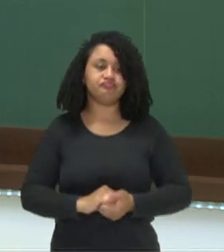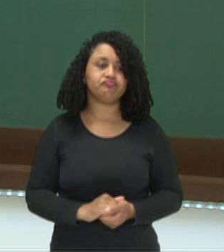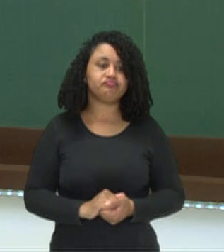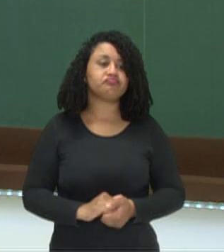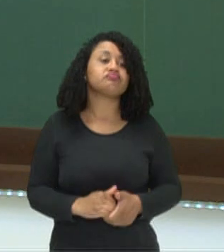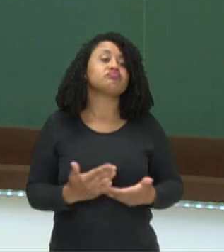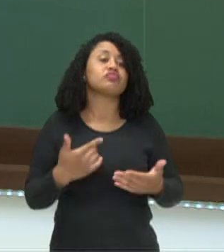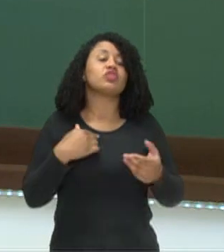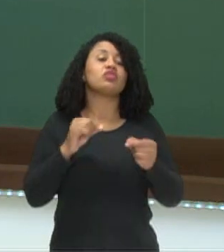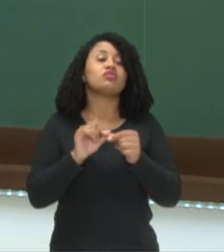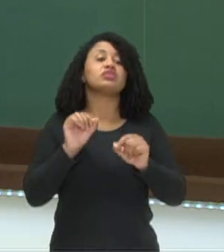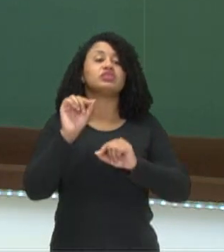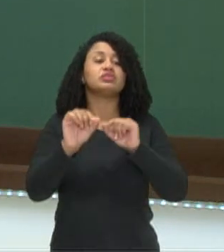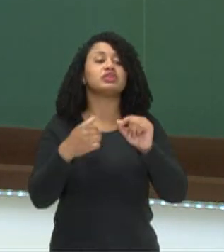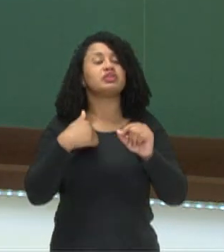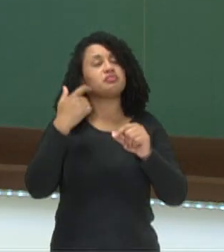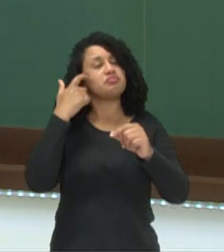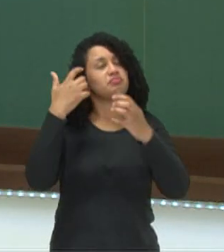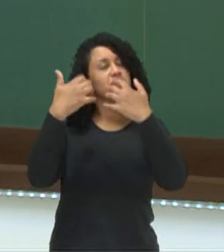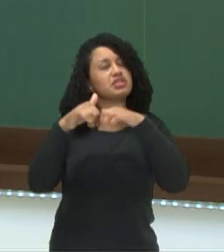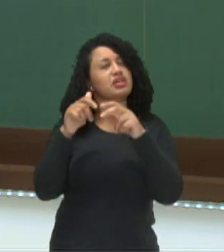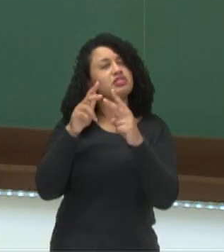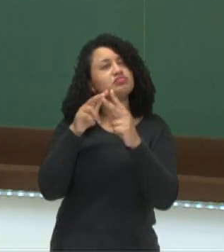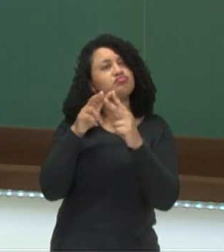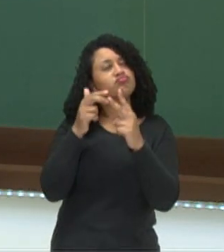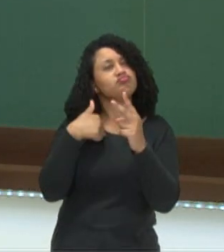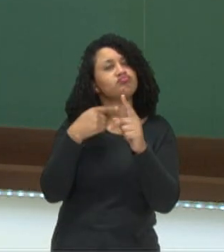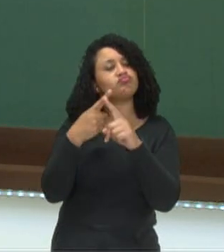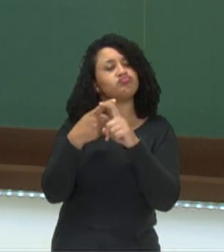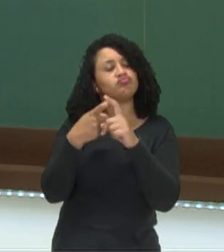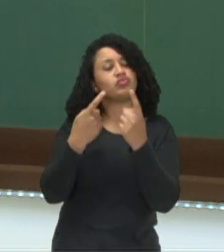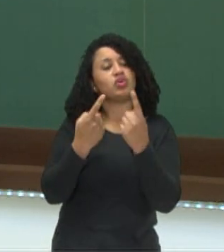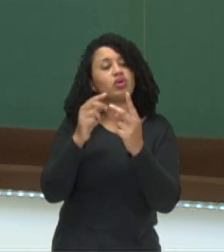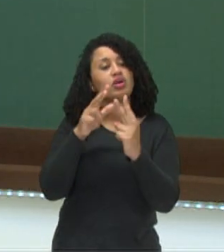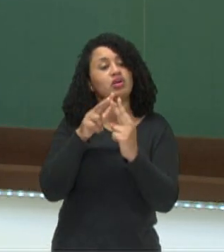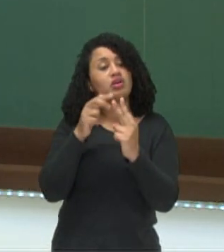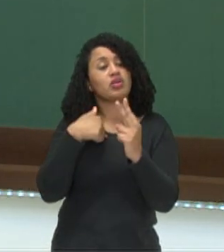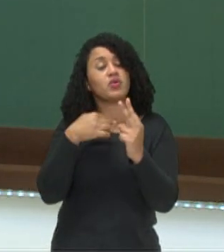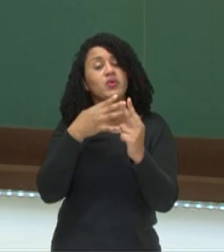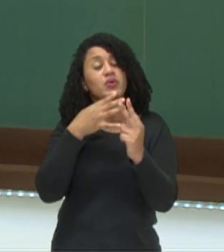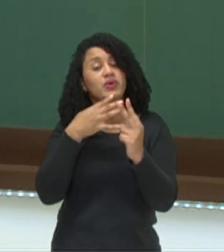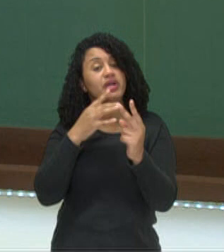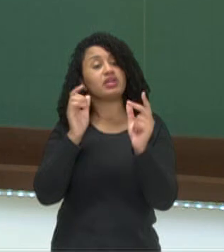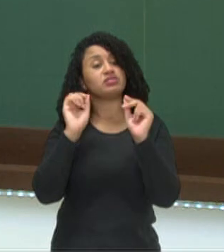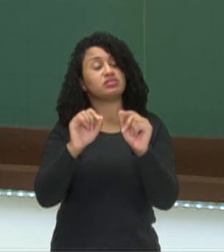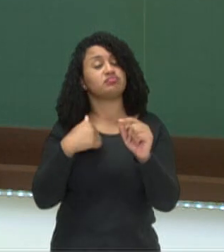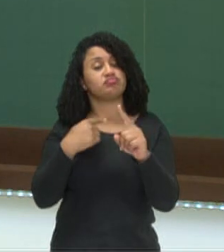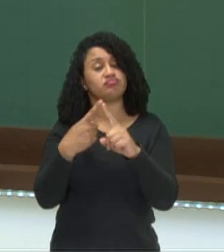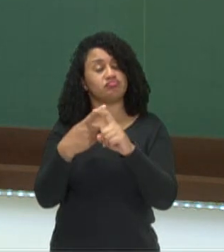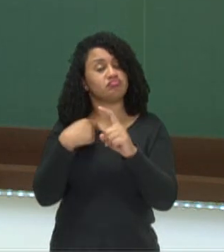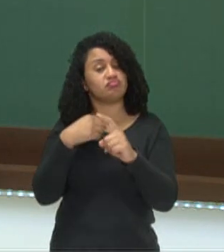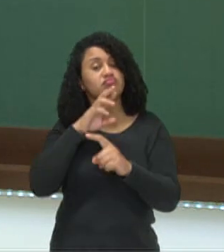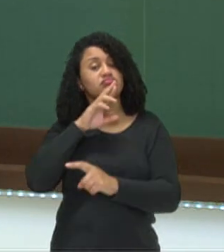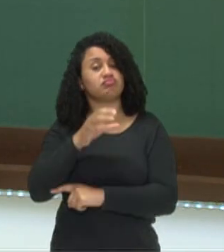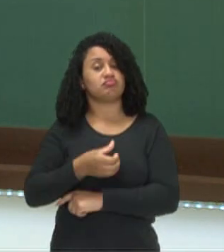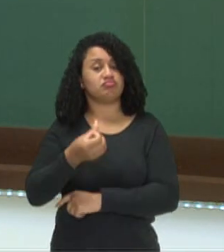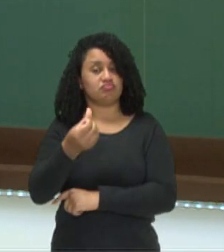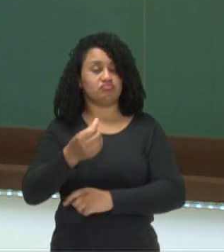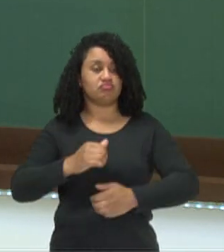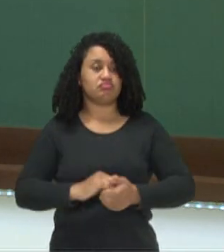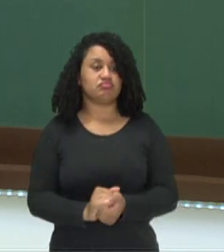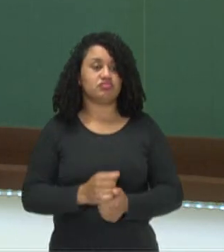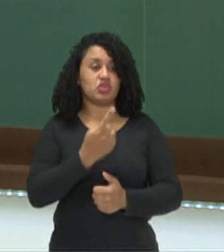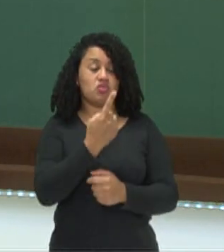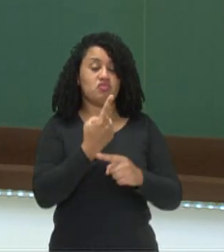aqui o que nós vamos fazer? Pensar na multiplicação. Quais são os parzinhos que eu conheço que multiplicados dão 6? 1